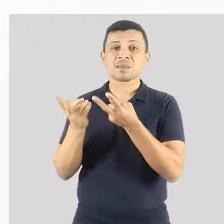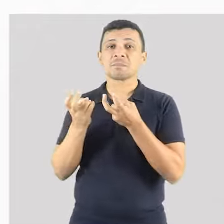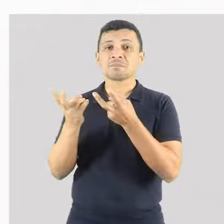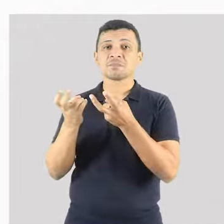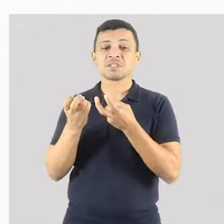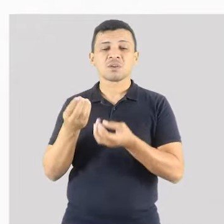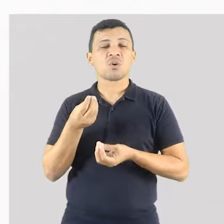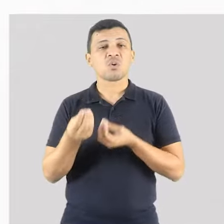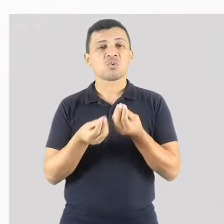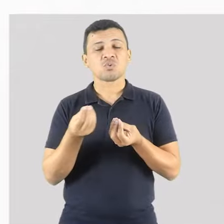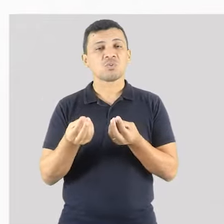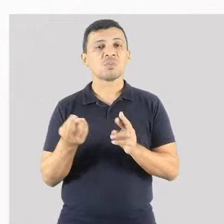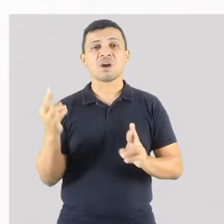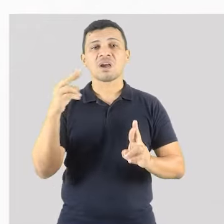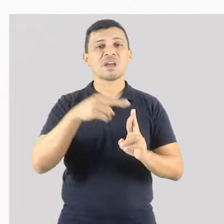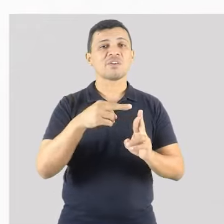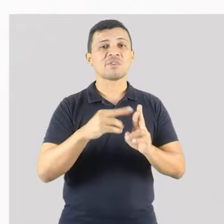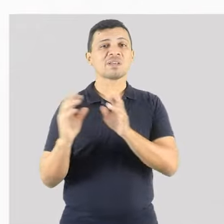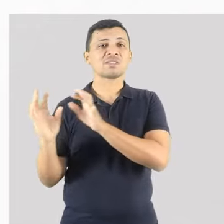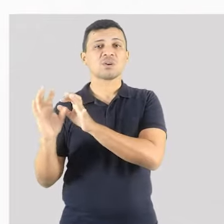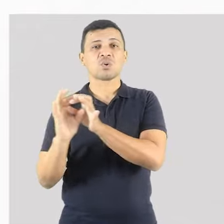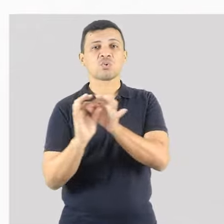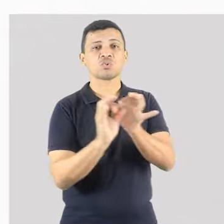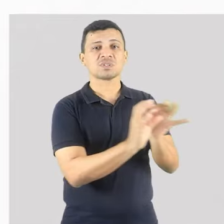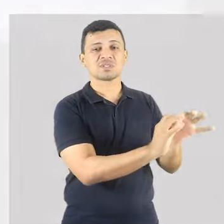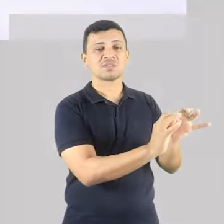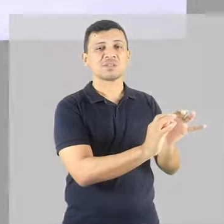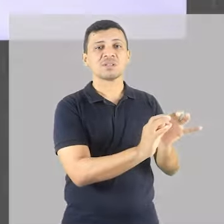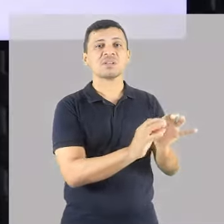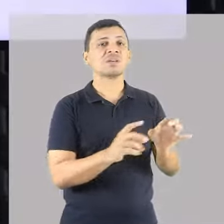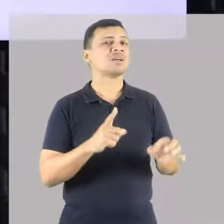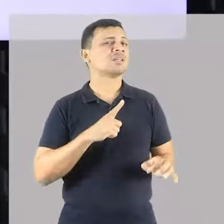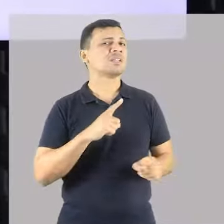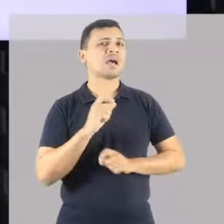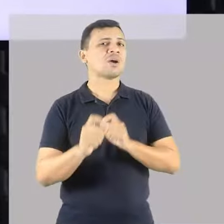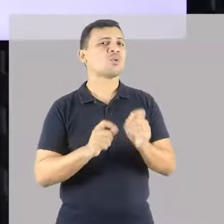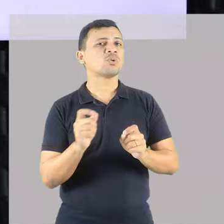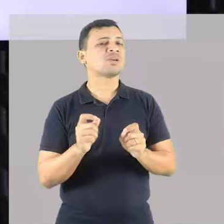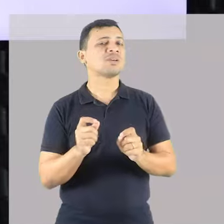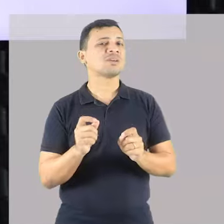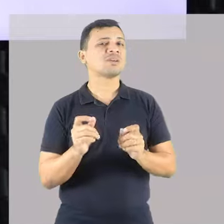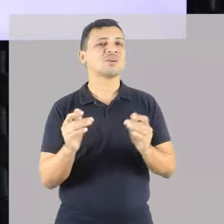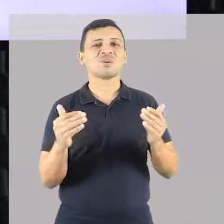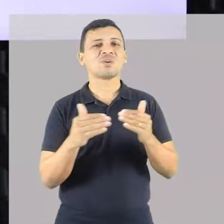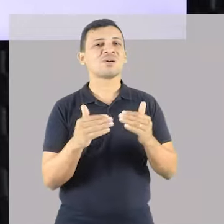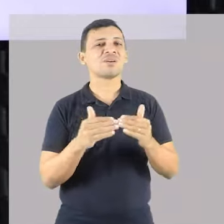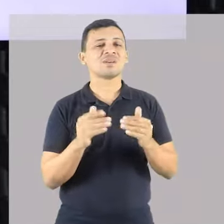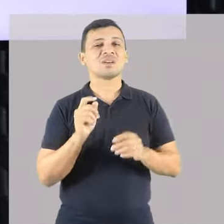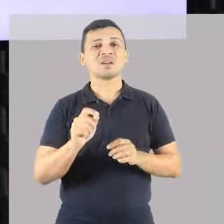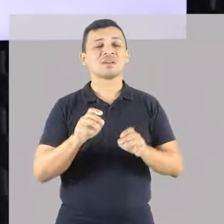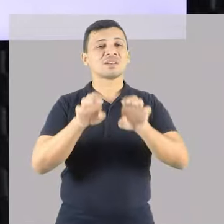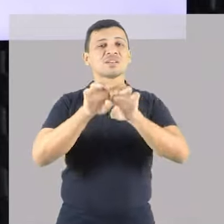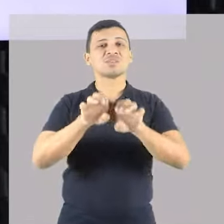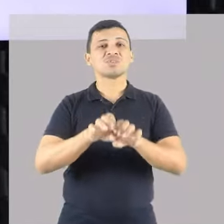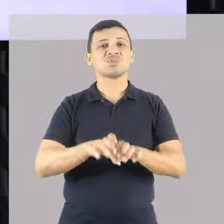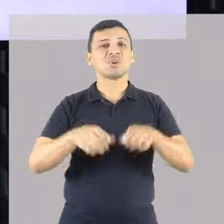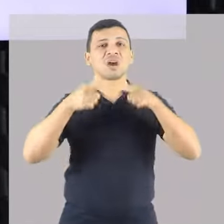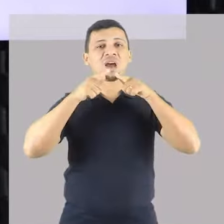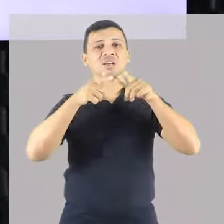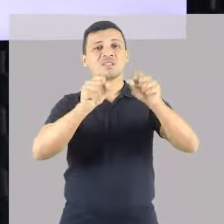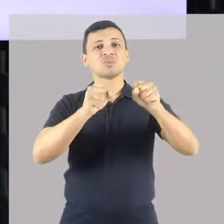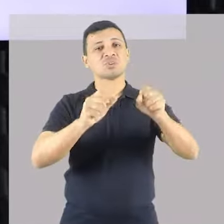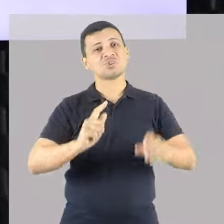a referência coesiva ela tem a ver ela está diretamente associada à estrutura linguística a